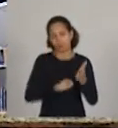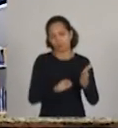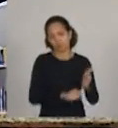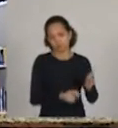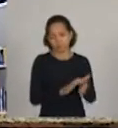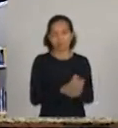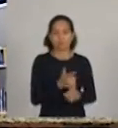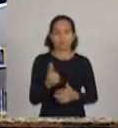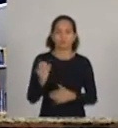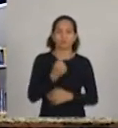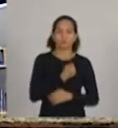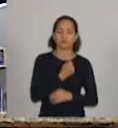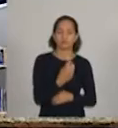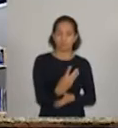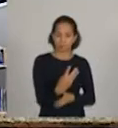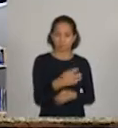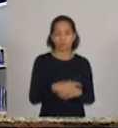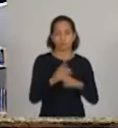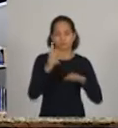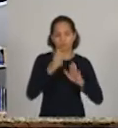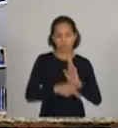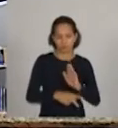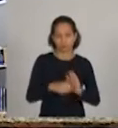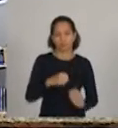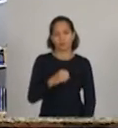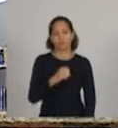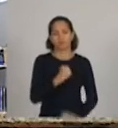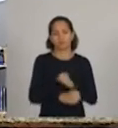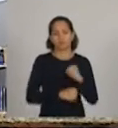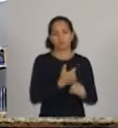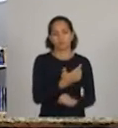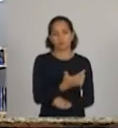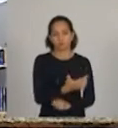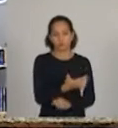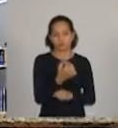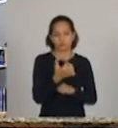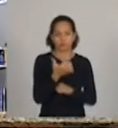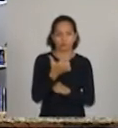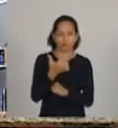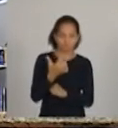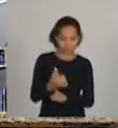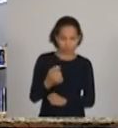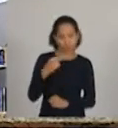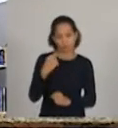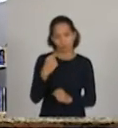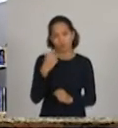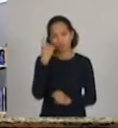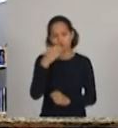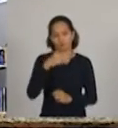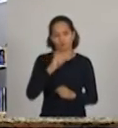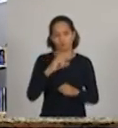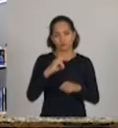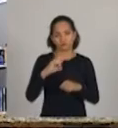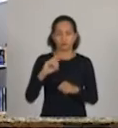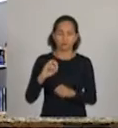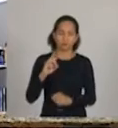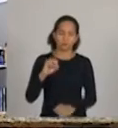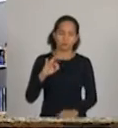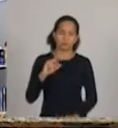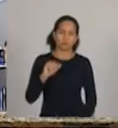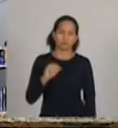Item 3, projeto 2016-21, deputado Marcelo Santos, à Comissão de Justiça, na forma do